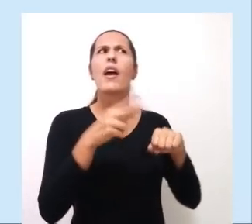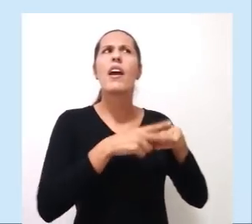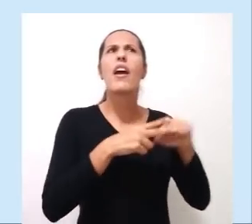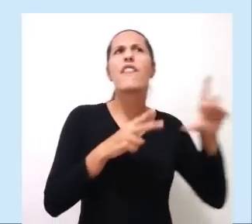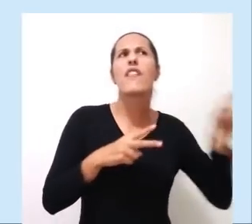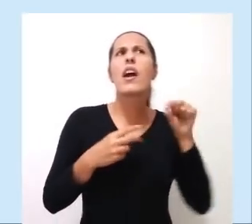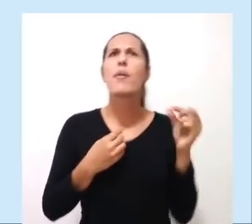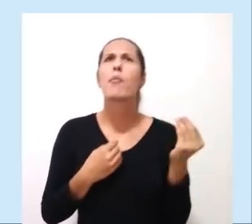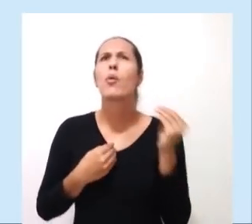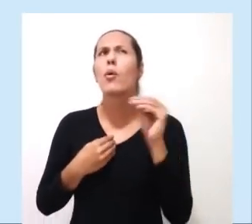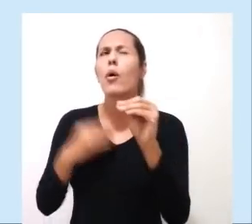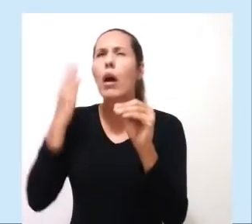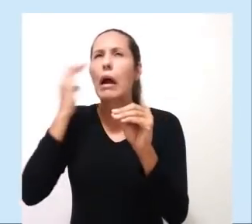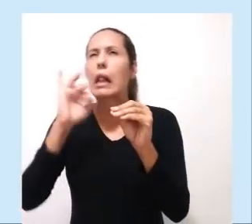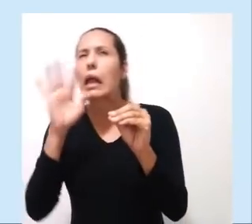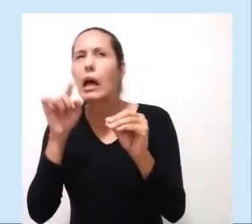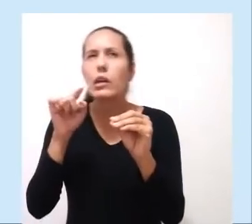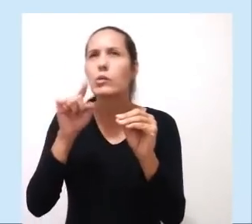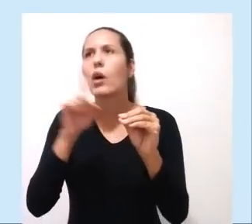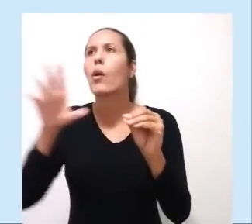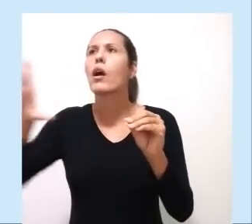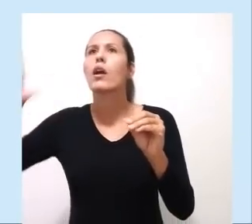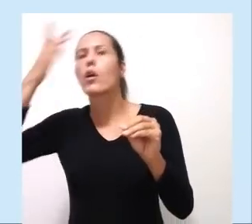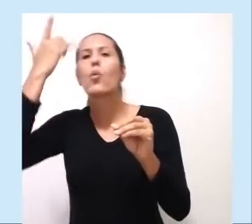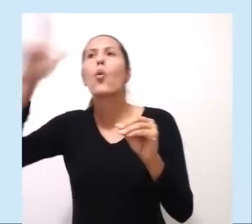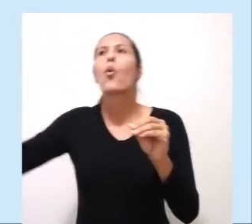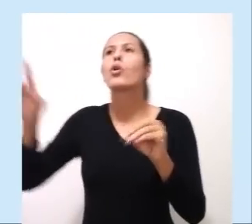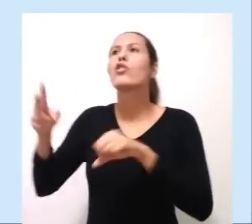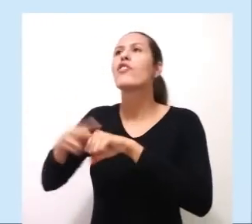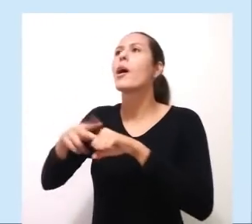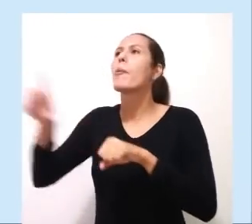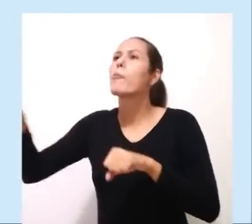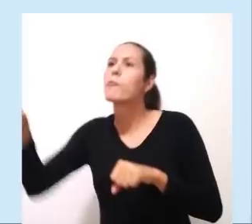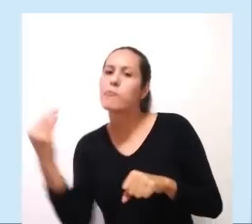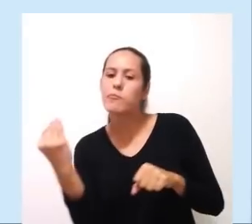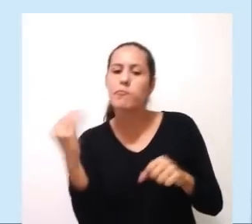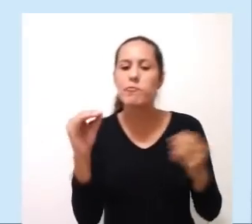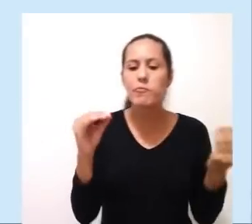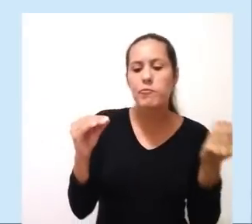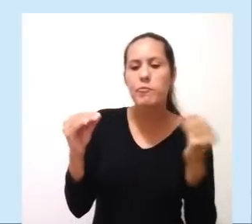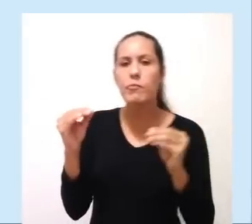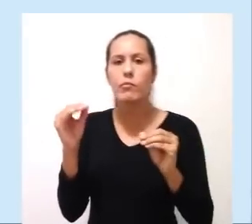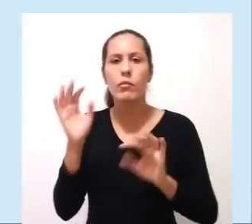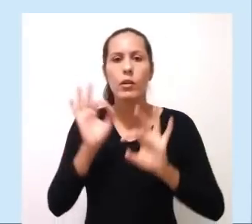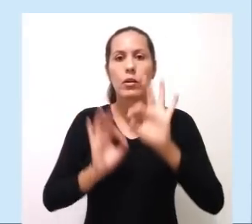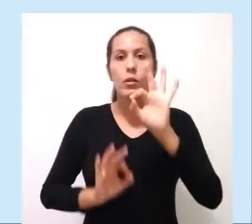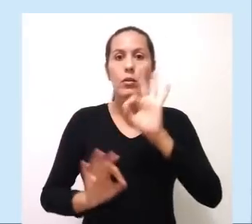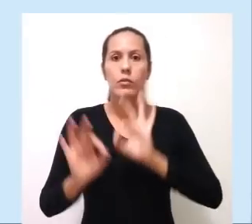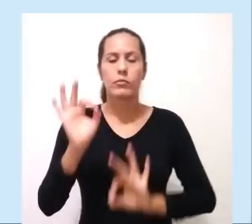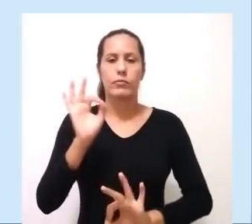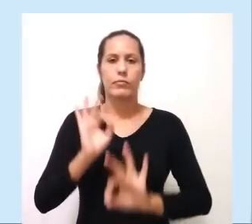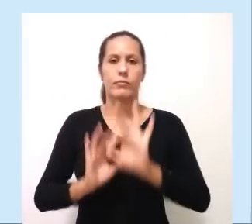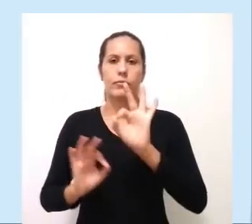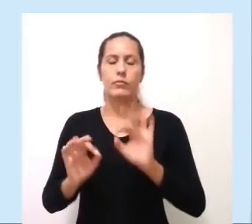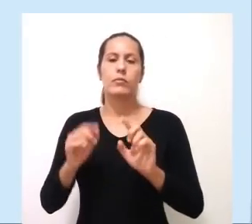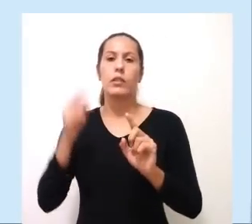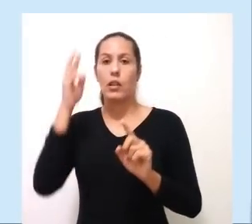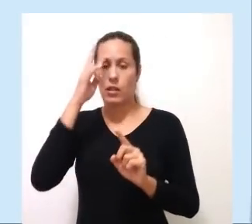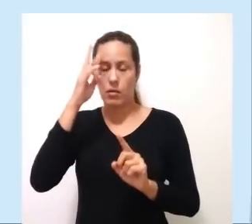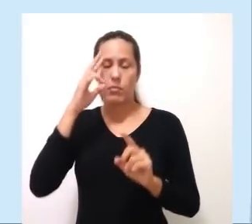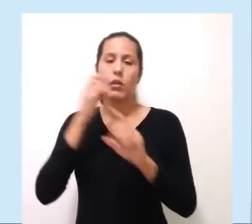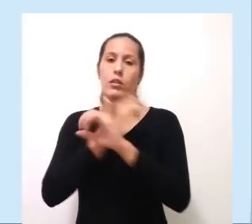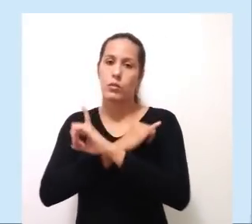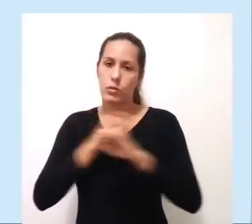naquela notícia. Lembrando sempre que a notícia é um texto, tem que ser objetivo, claro, de interesse